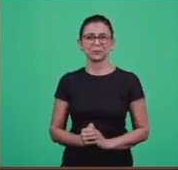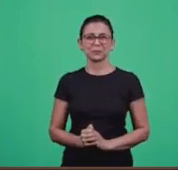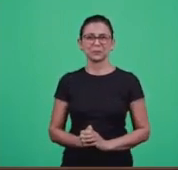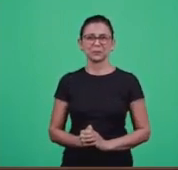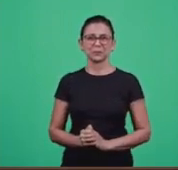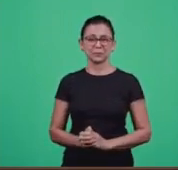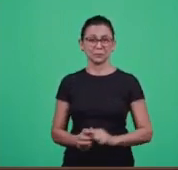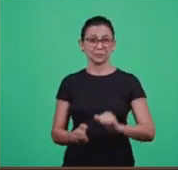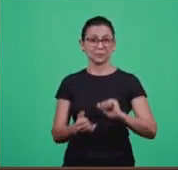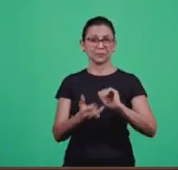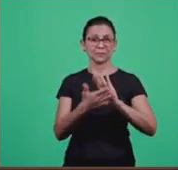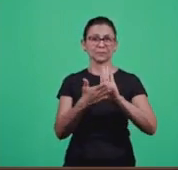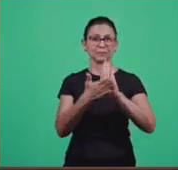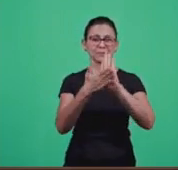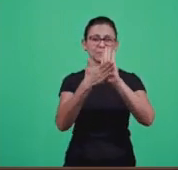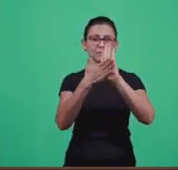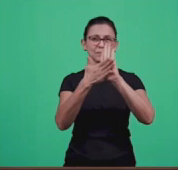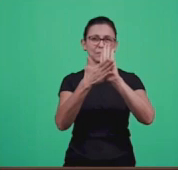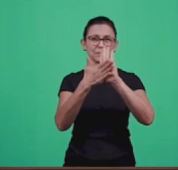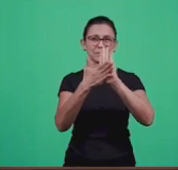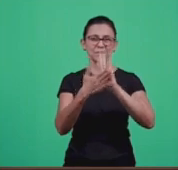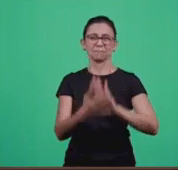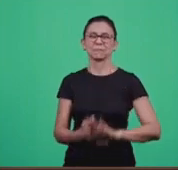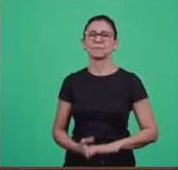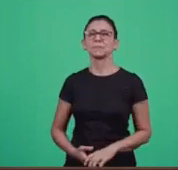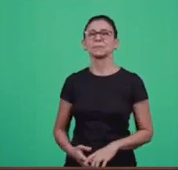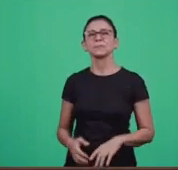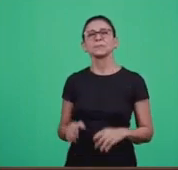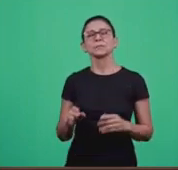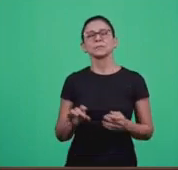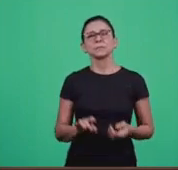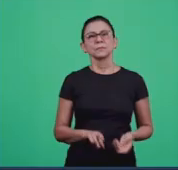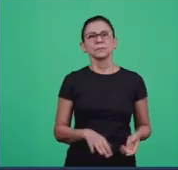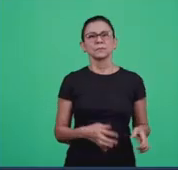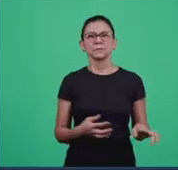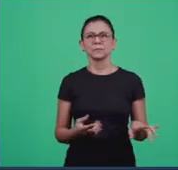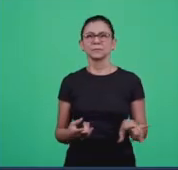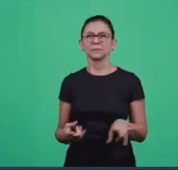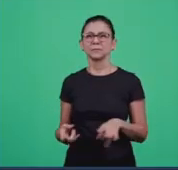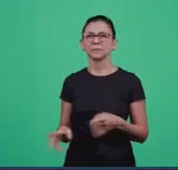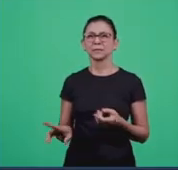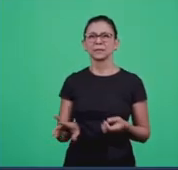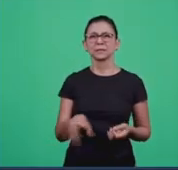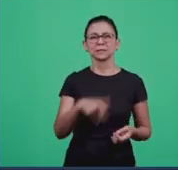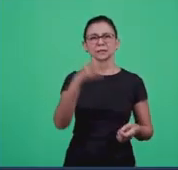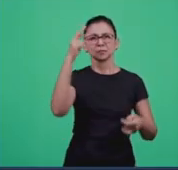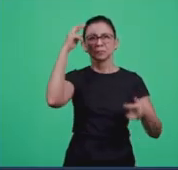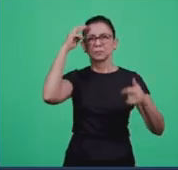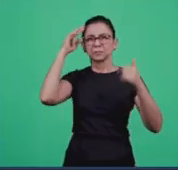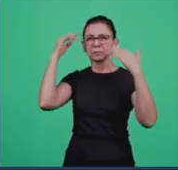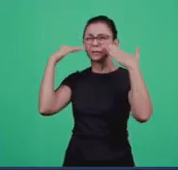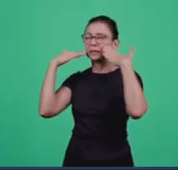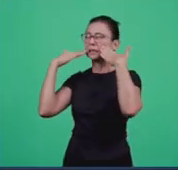Amén. Vamos a cantar Estoy aquí para confesar. Aqui